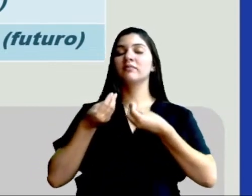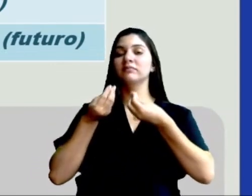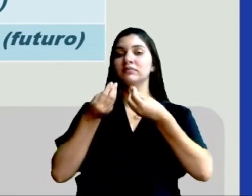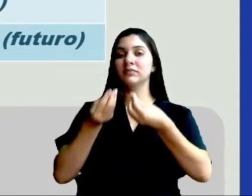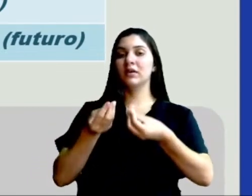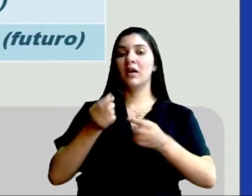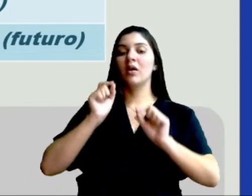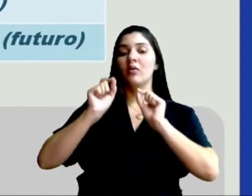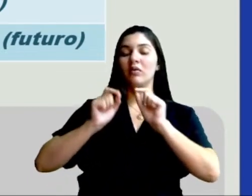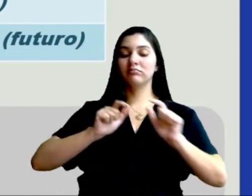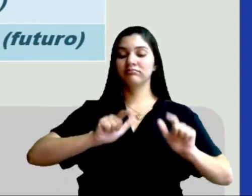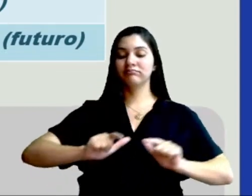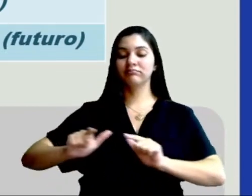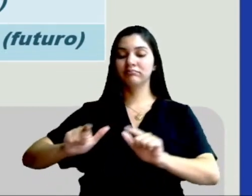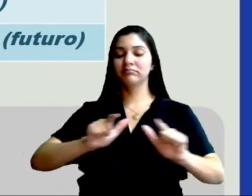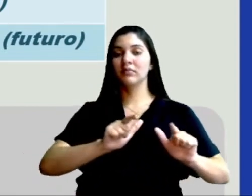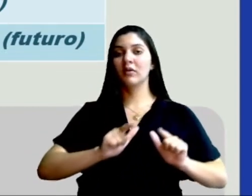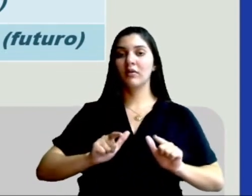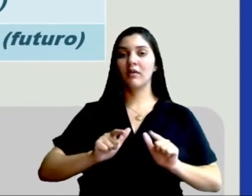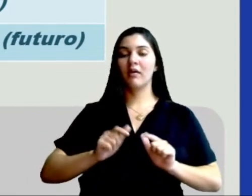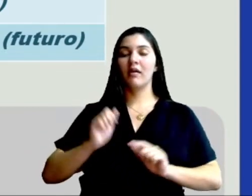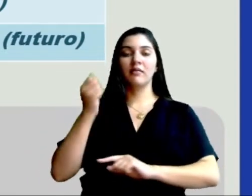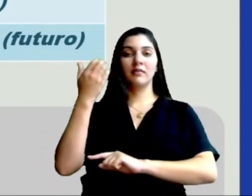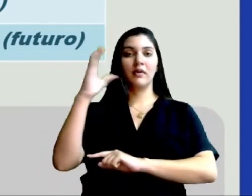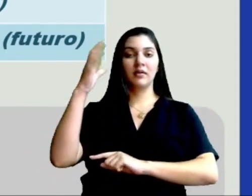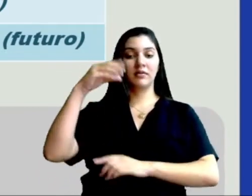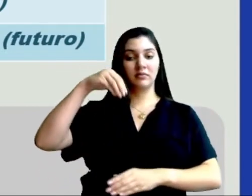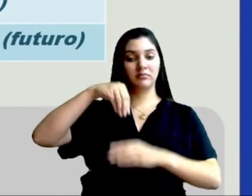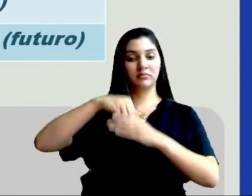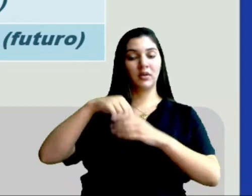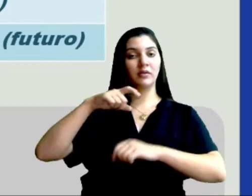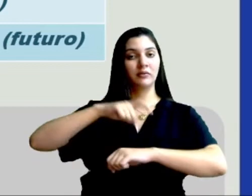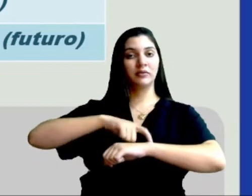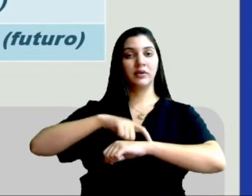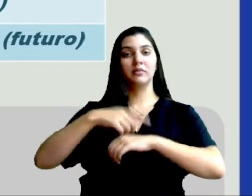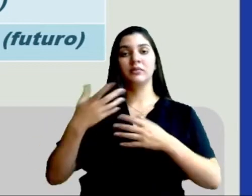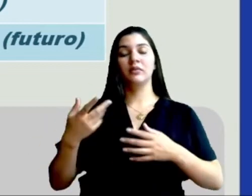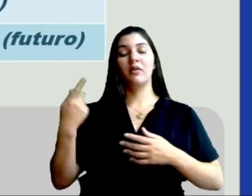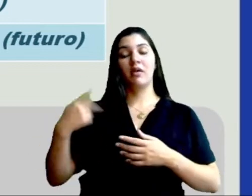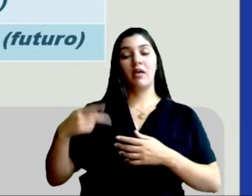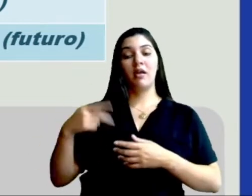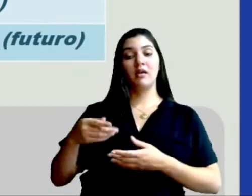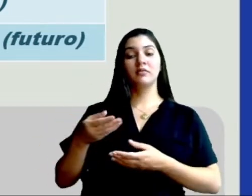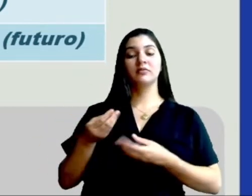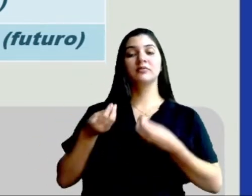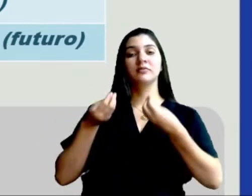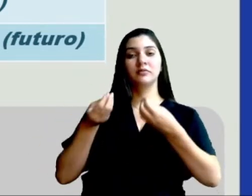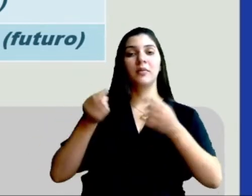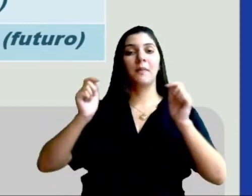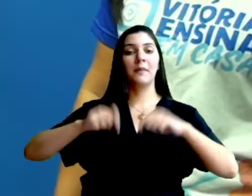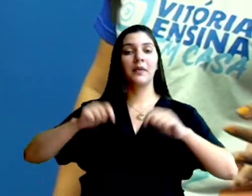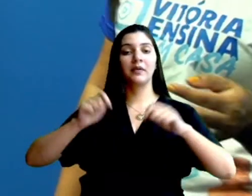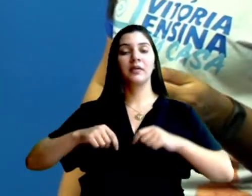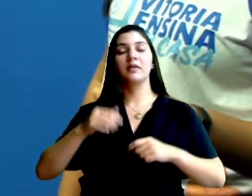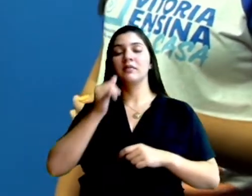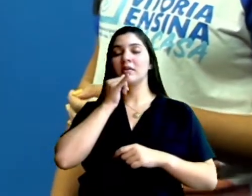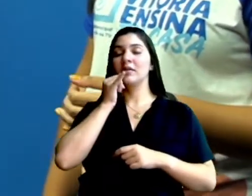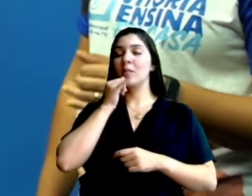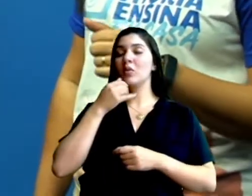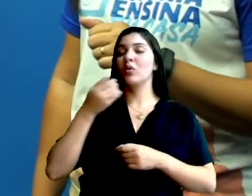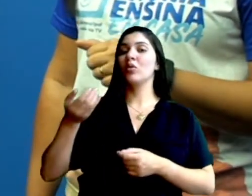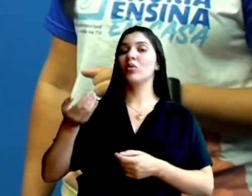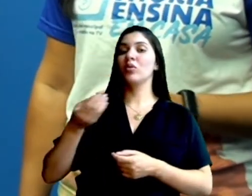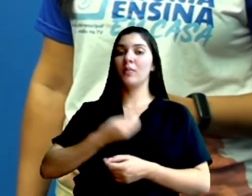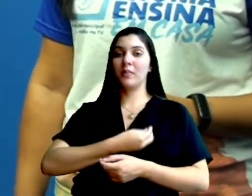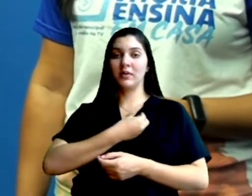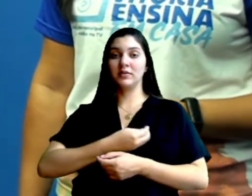gente localizar a ação dentro do tempo. Então, eles que vão permitir a gente saber se está no presente, no